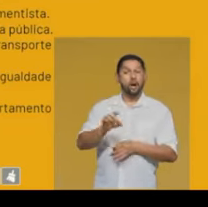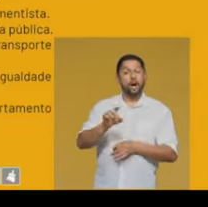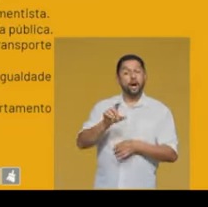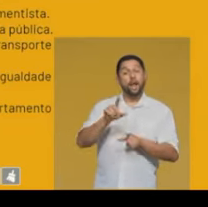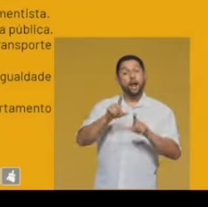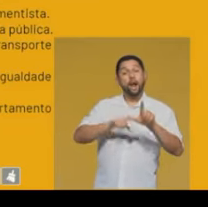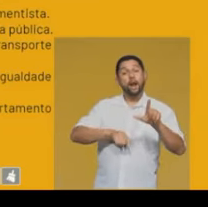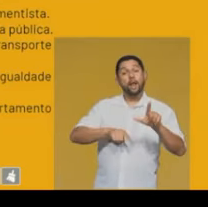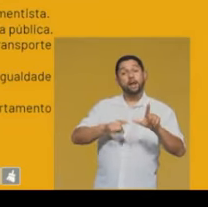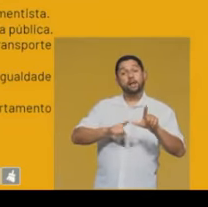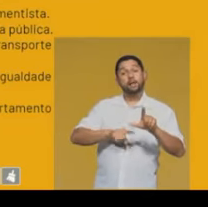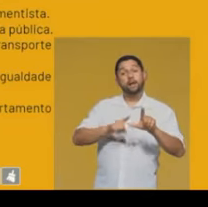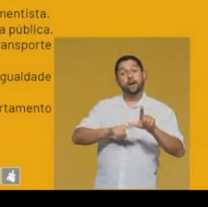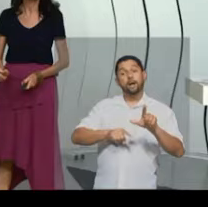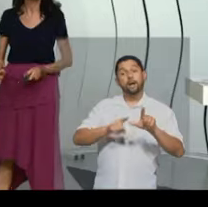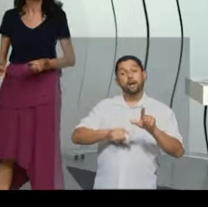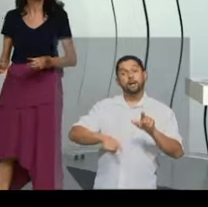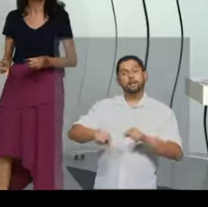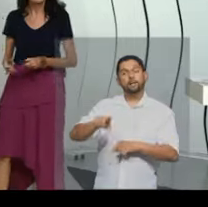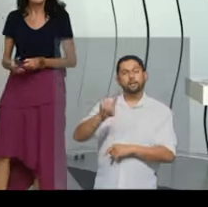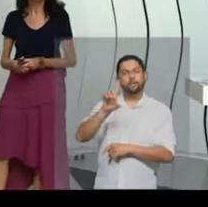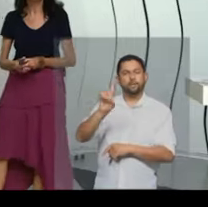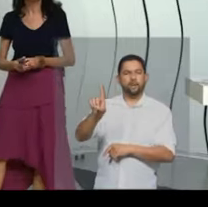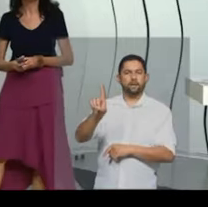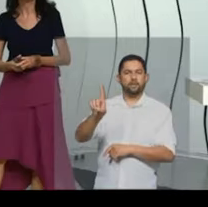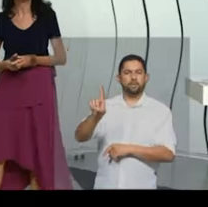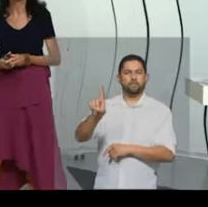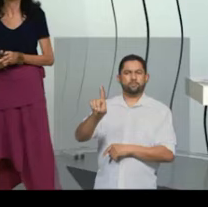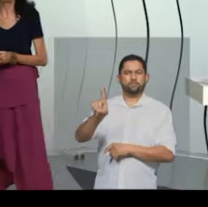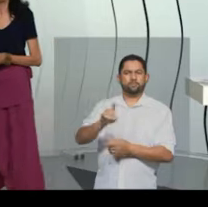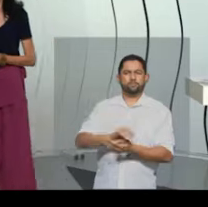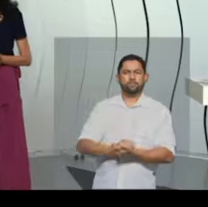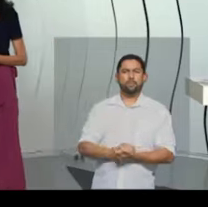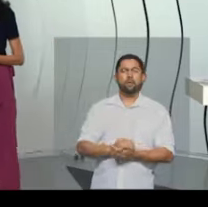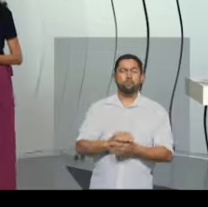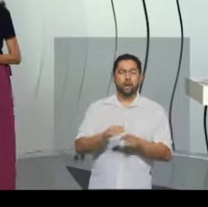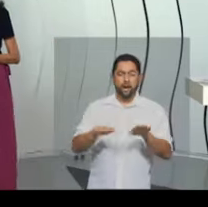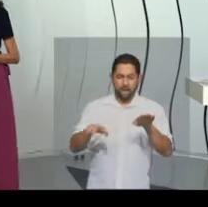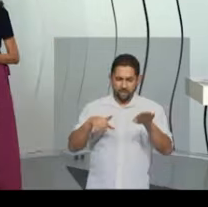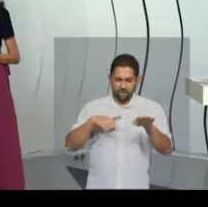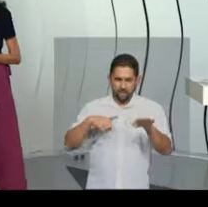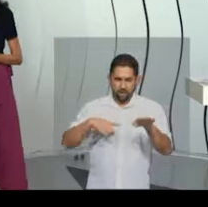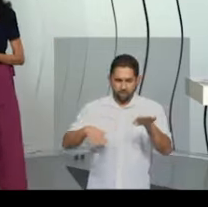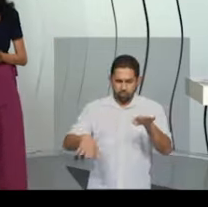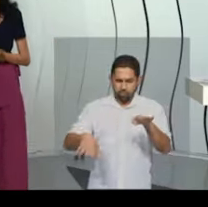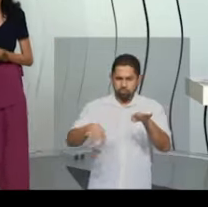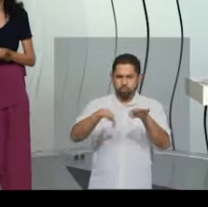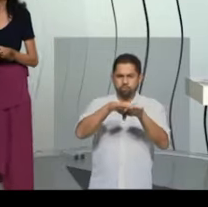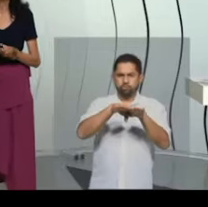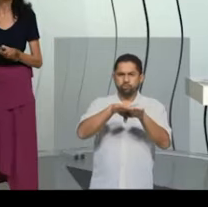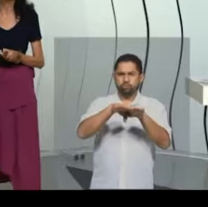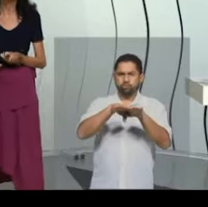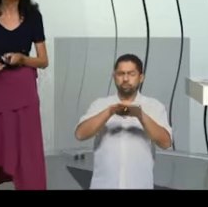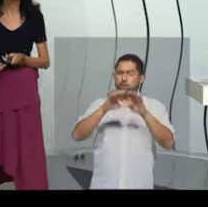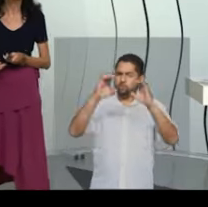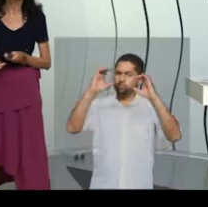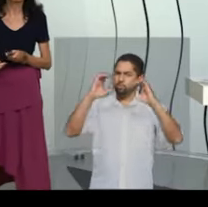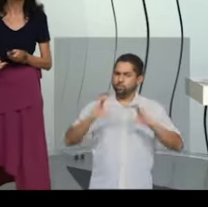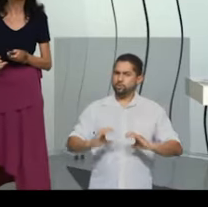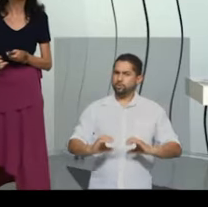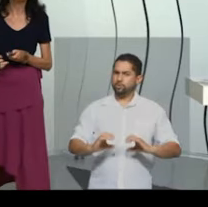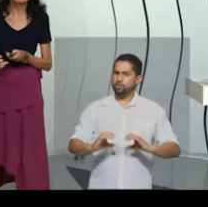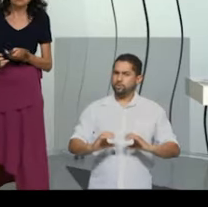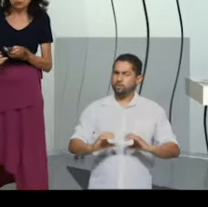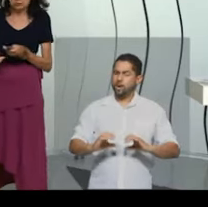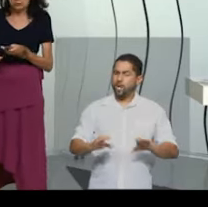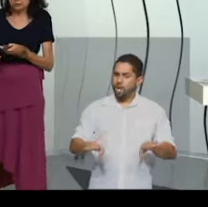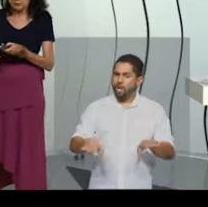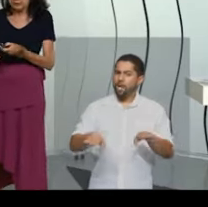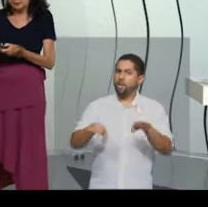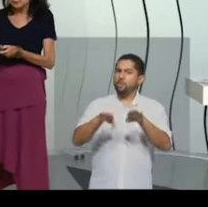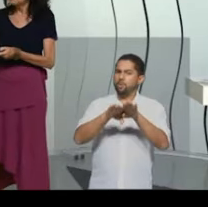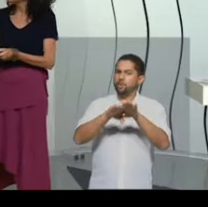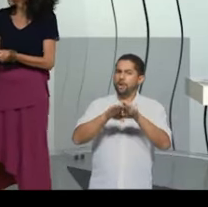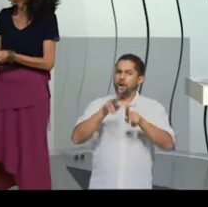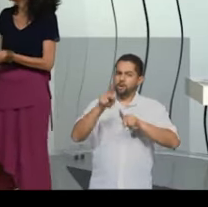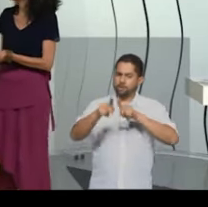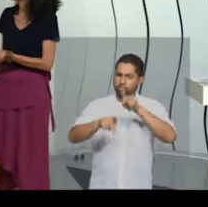igualdade civil. Porque você sabe que os dois lutaram pela igualdade civil nos Estados